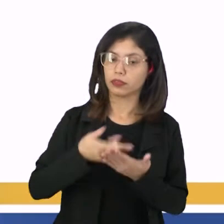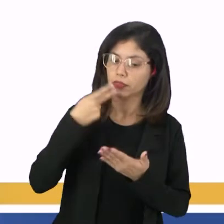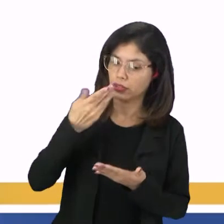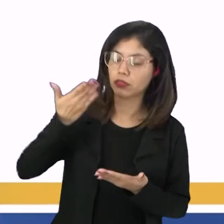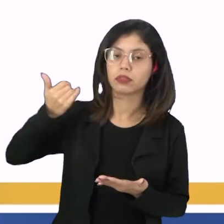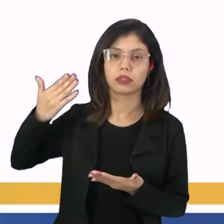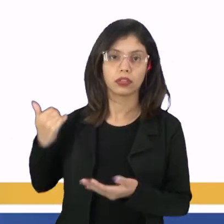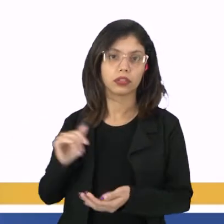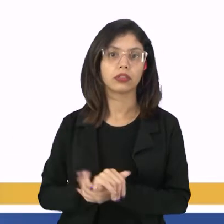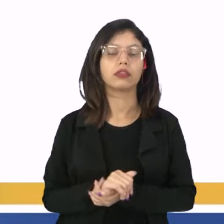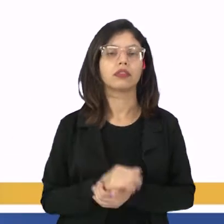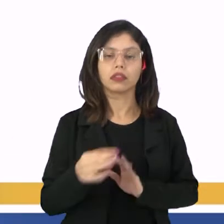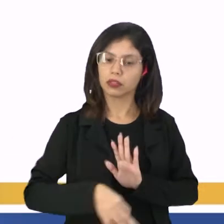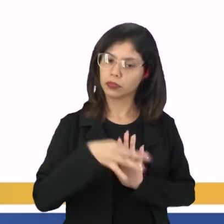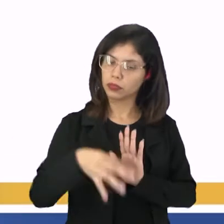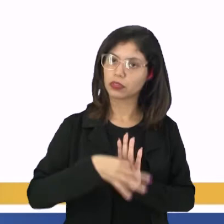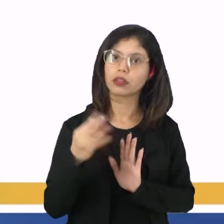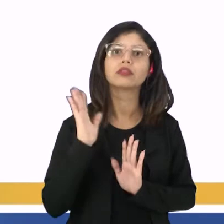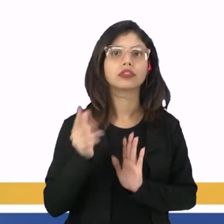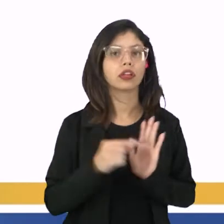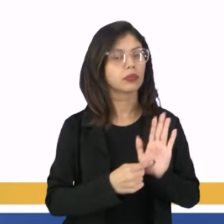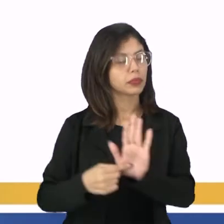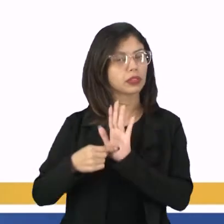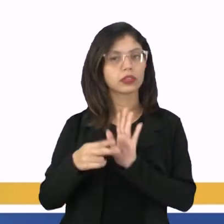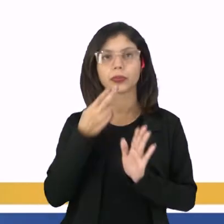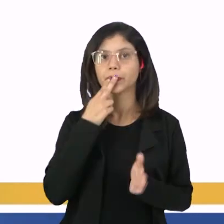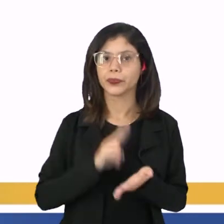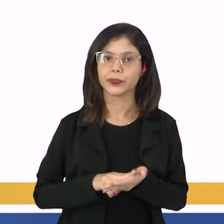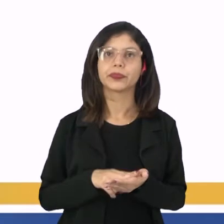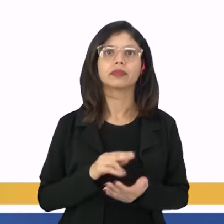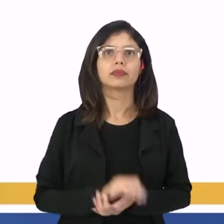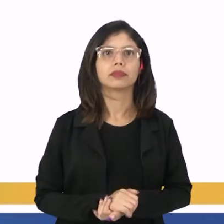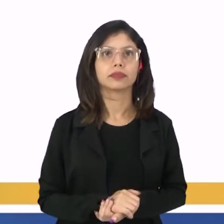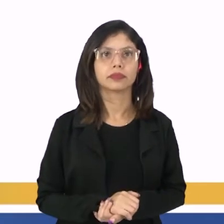anterior. Então, são argumentos que são apresentados nesta carta.